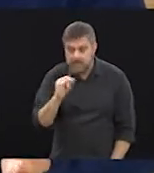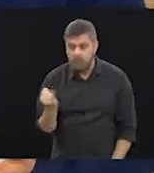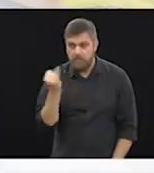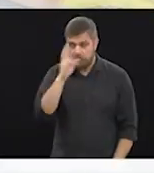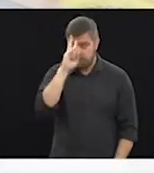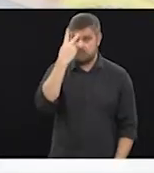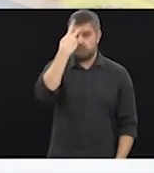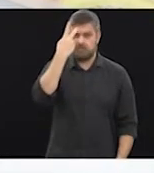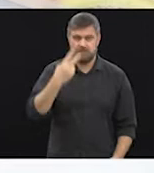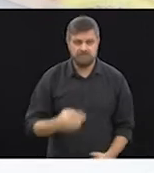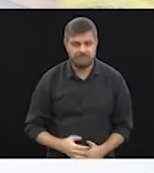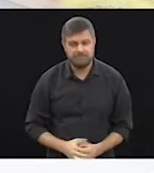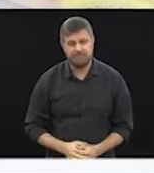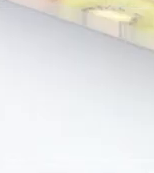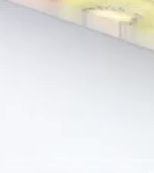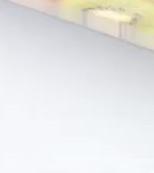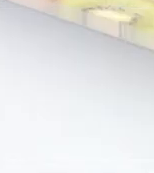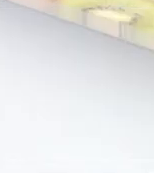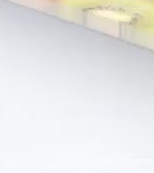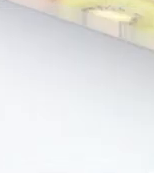dizer isso.